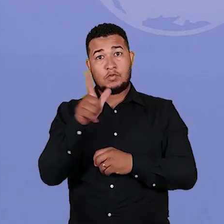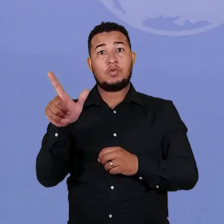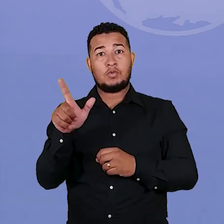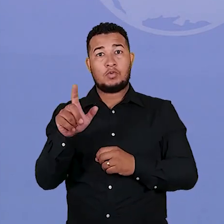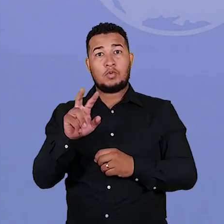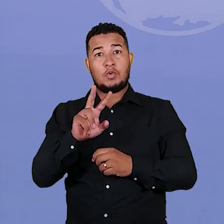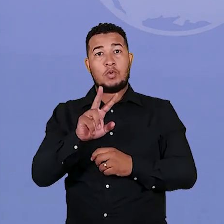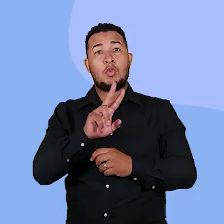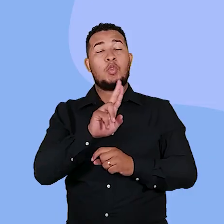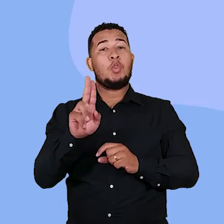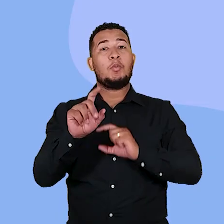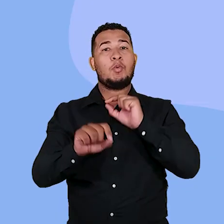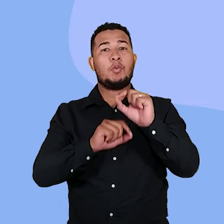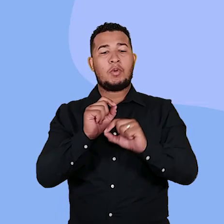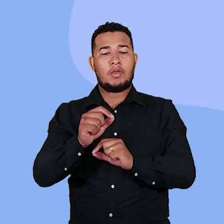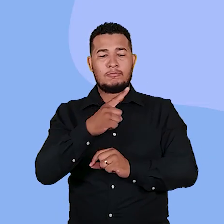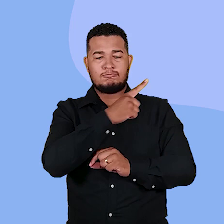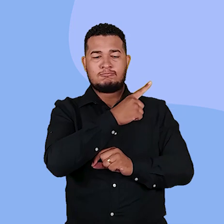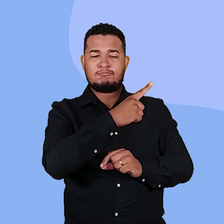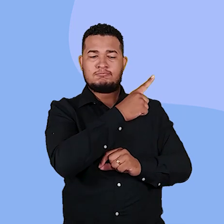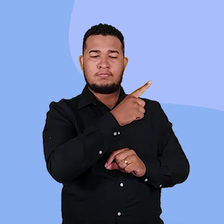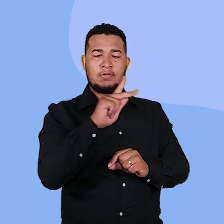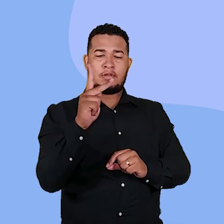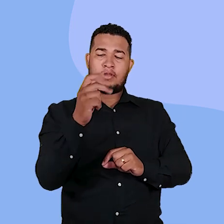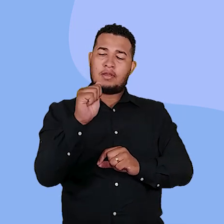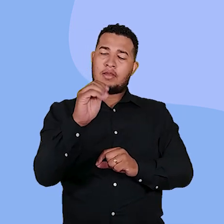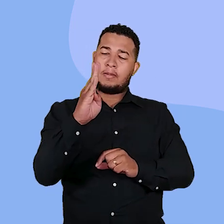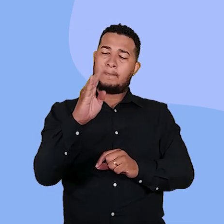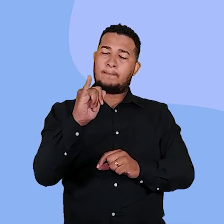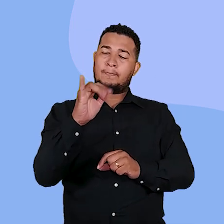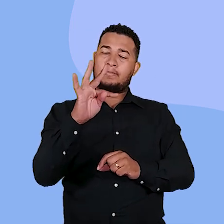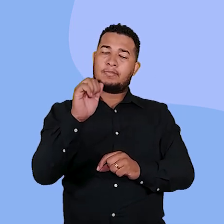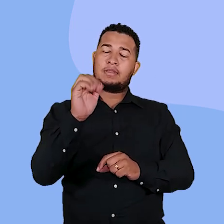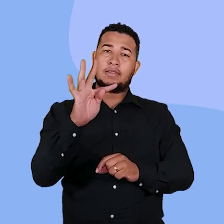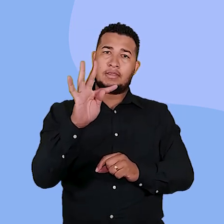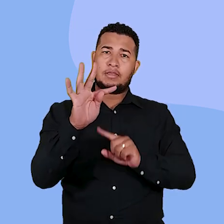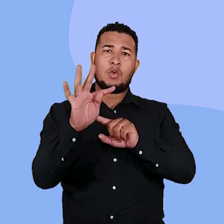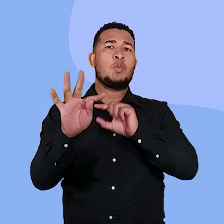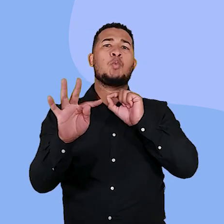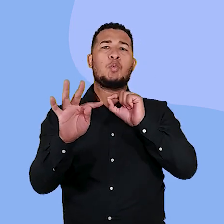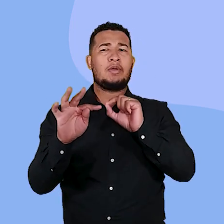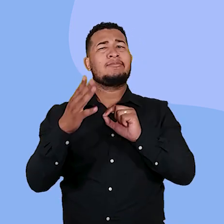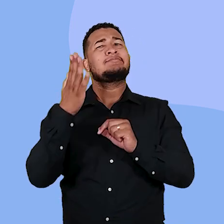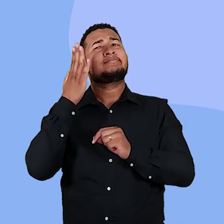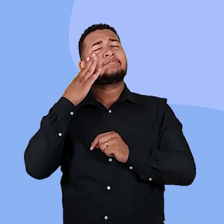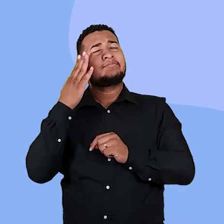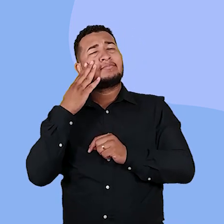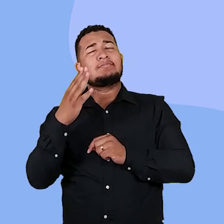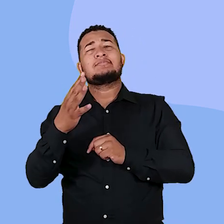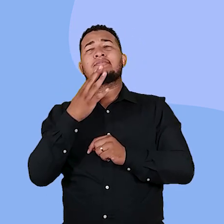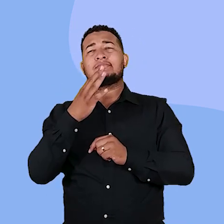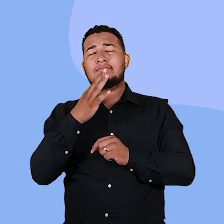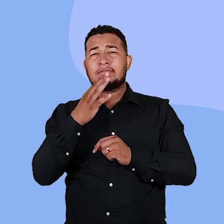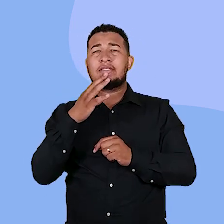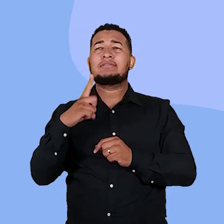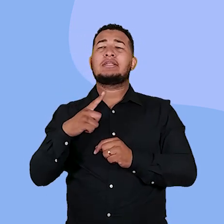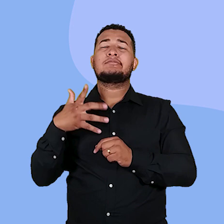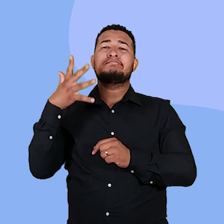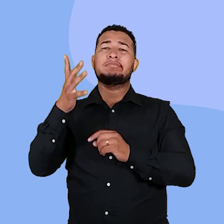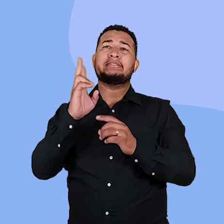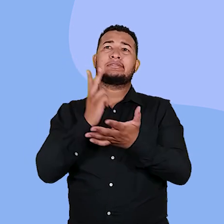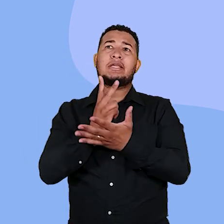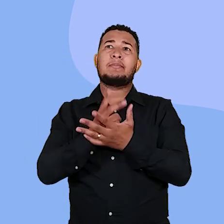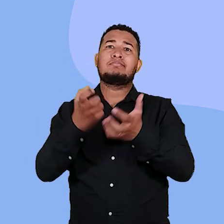Outro tópico, habitat. O que é um habitat? Gente, isso vocês vão ver muito, vão ouvir falar muito na